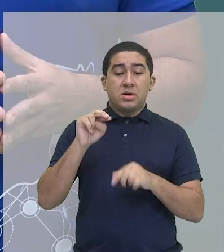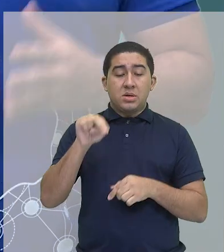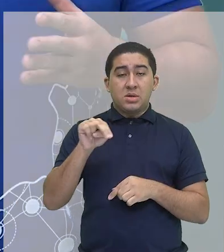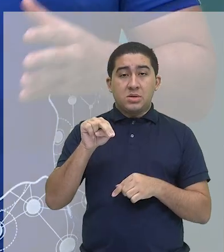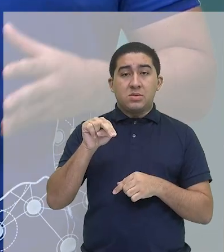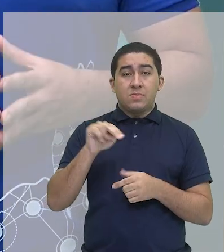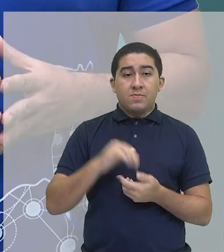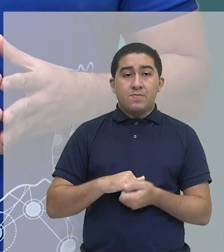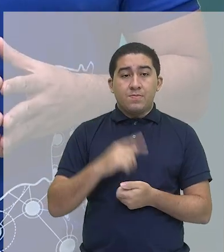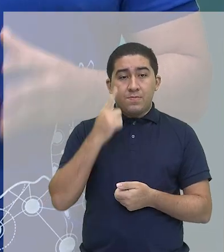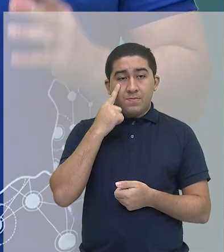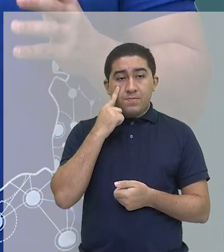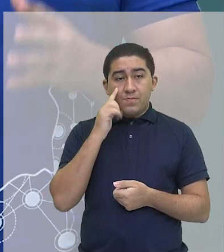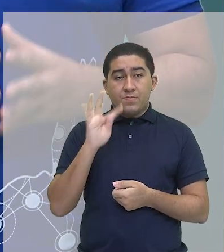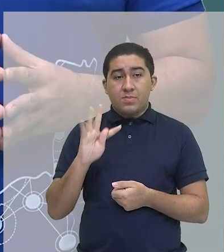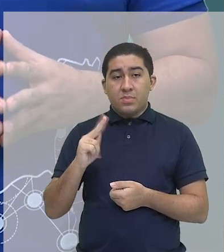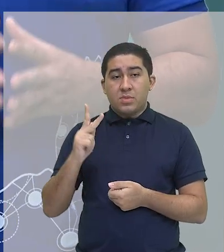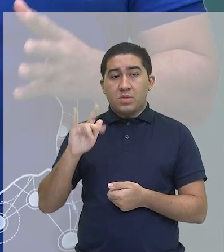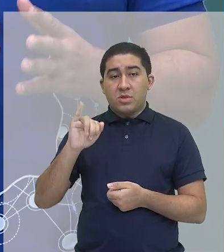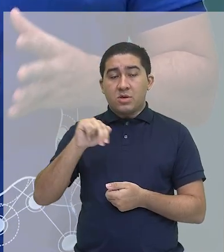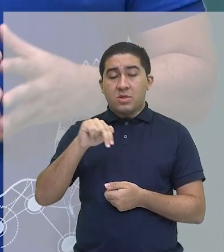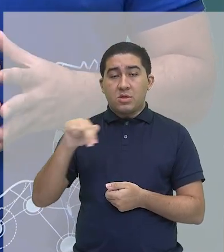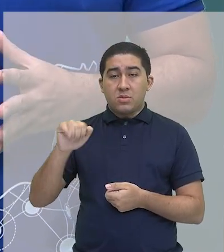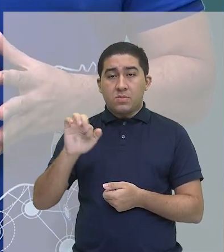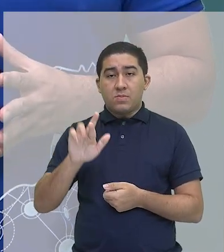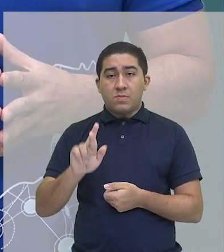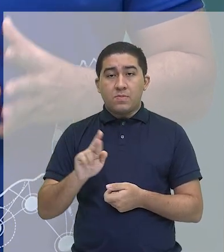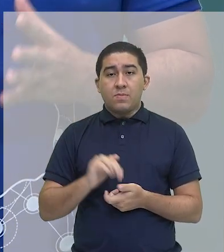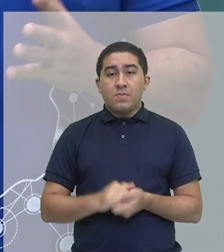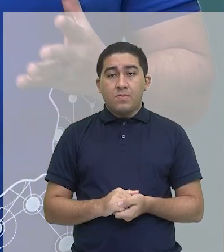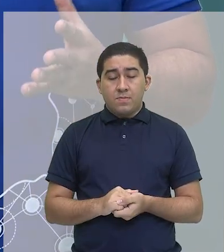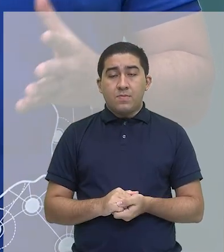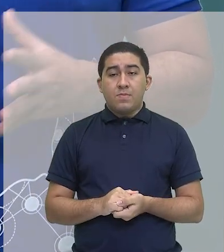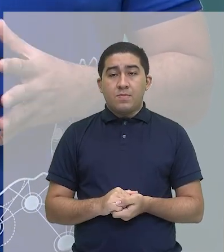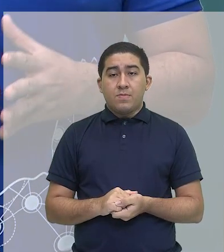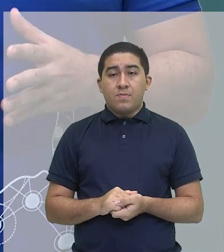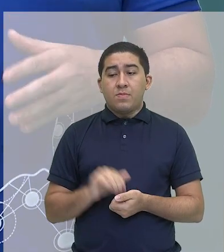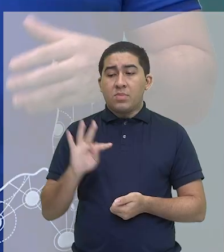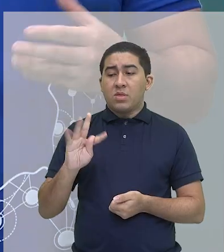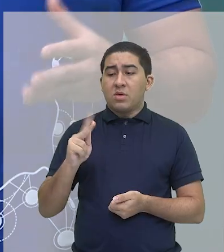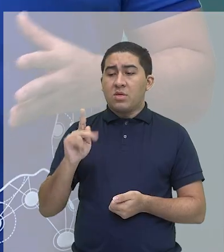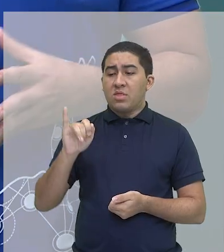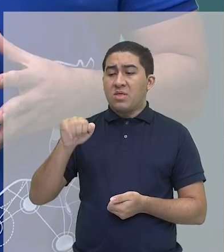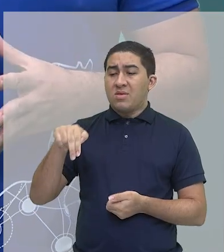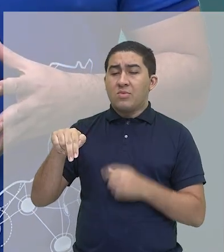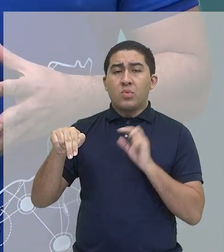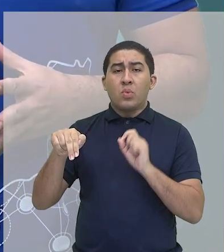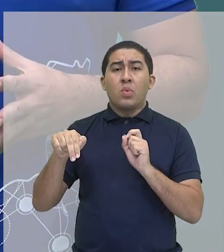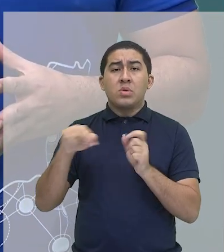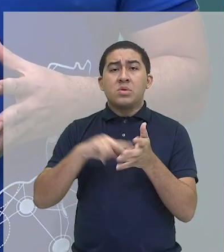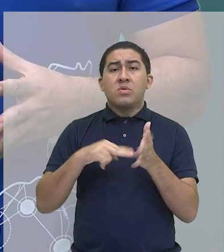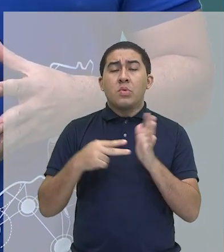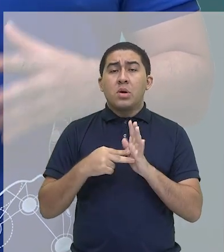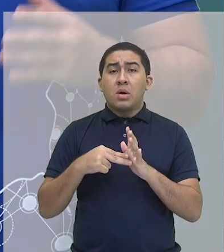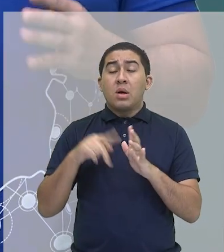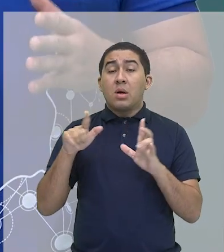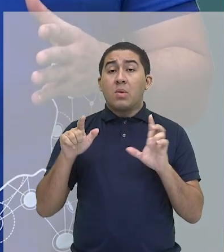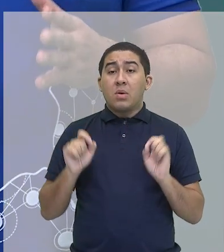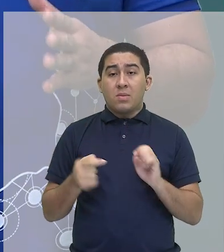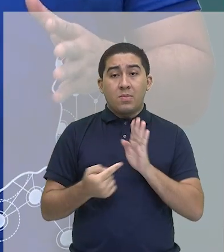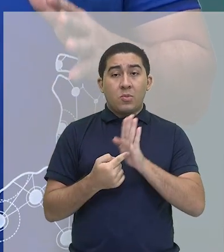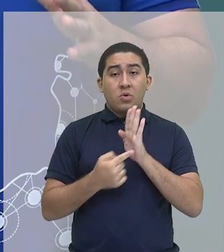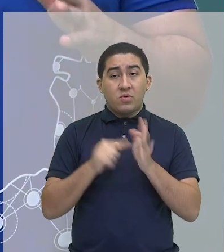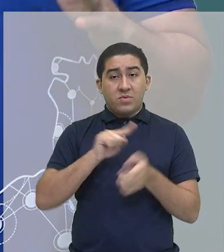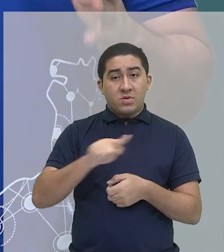o ER. Vamos ver como fica? Olha aí. Thinner. Thin. Mas o que significa thin? Eu vou mostrar